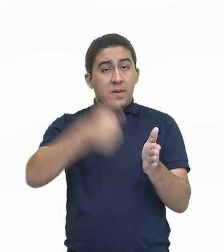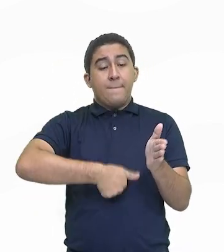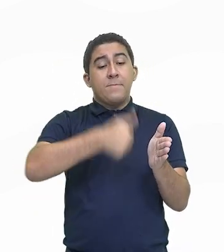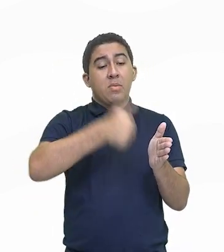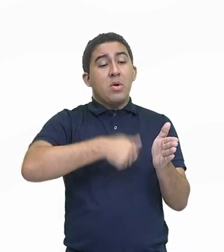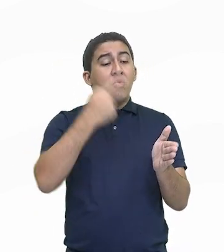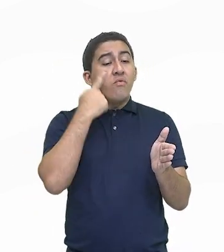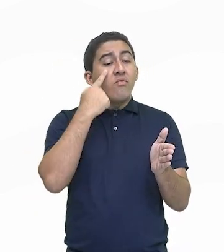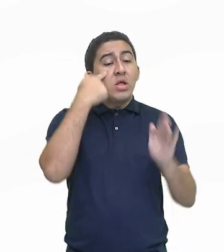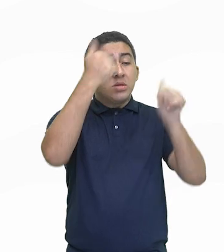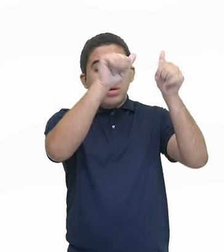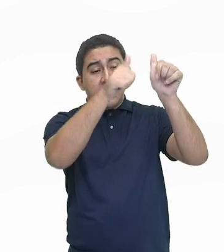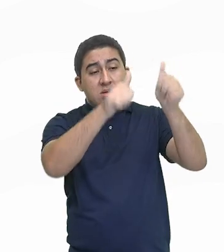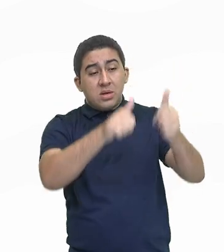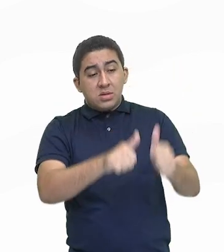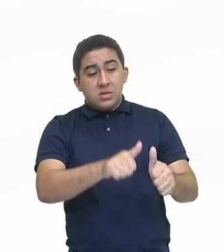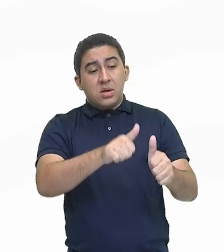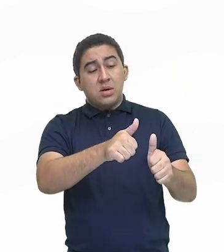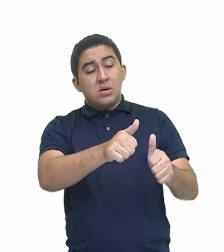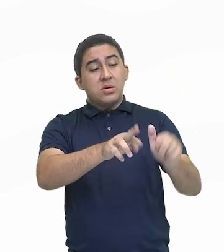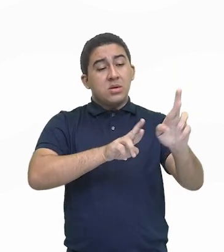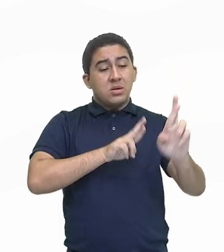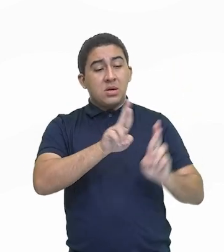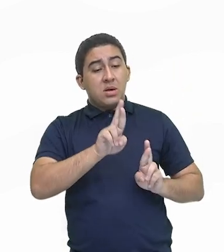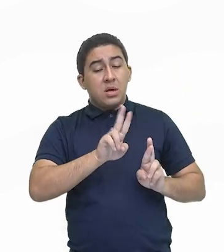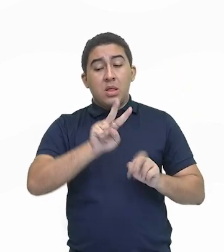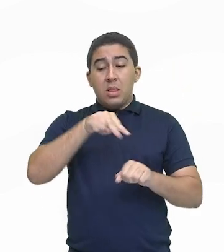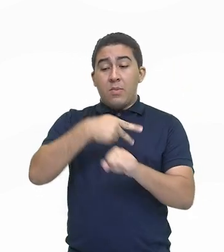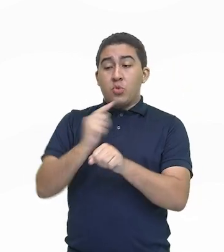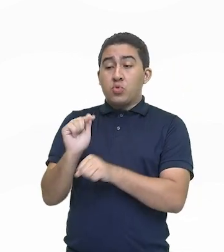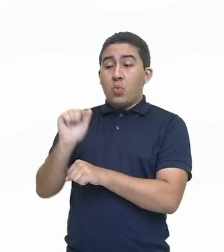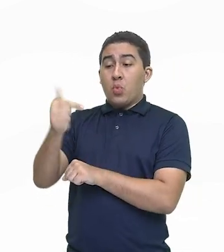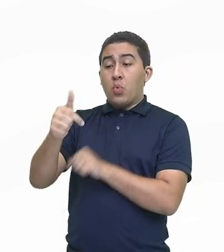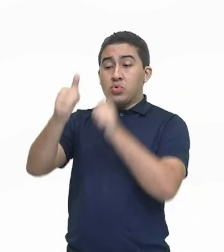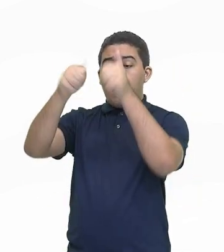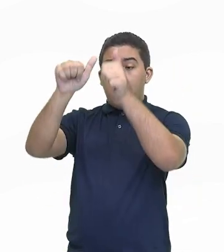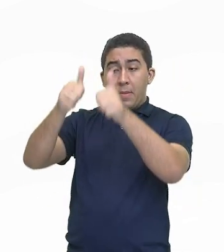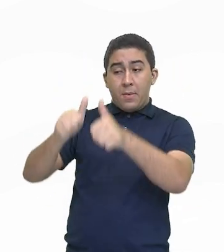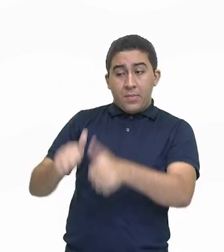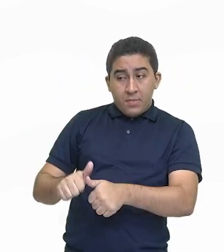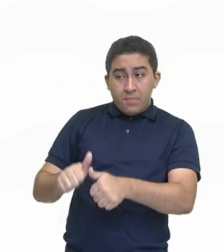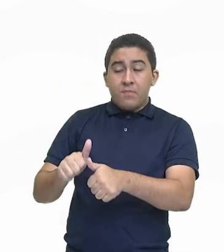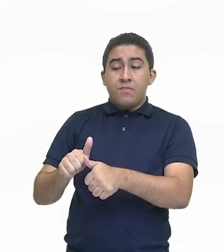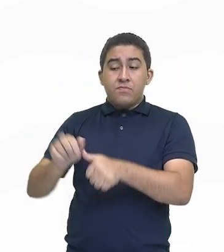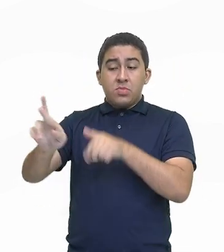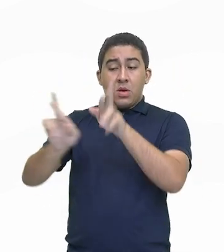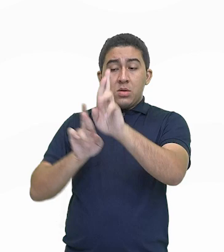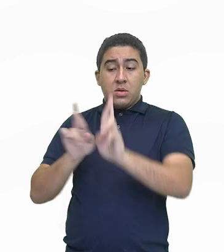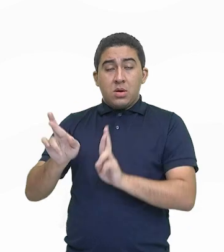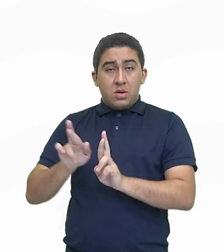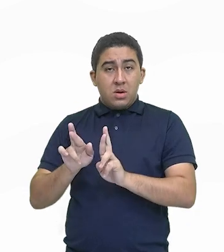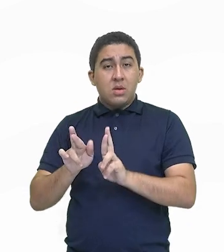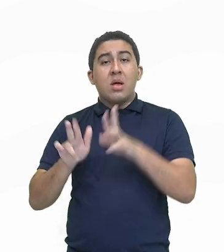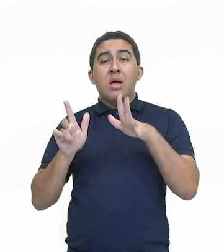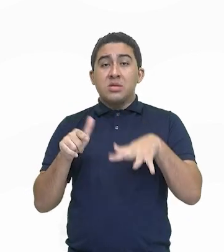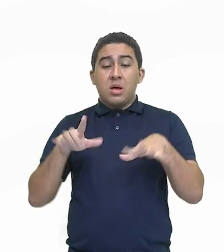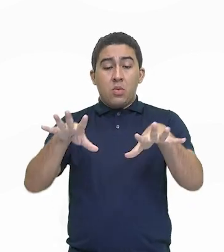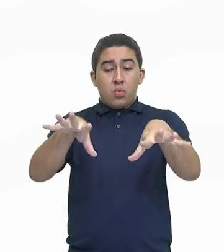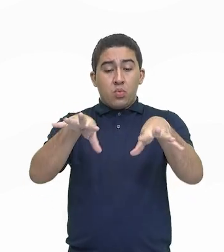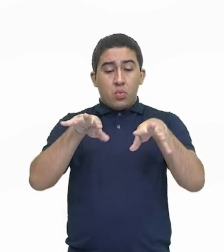vou testar isso, esse passo, depois eu vou testar aquele outro passo, né? E aí, com esses